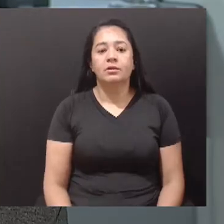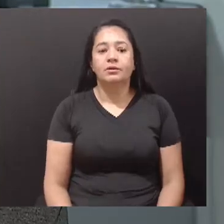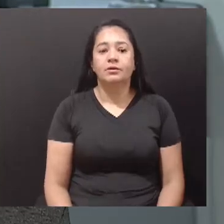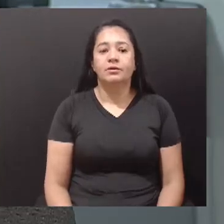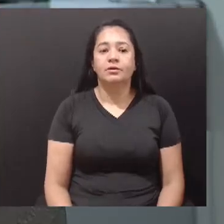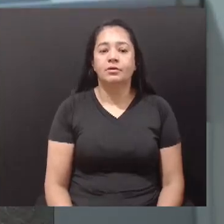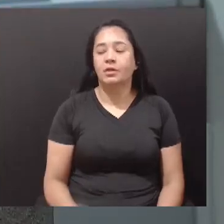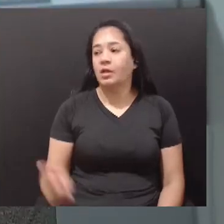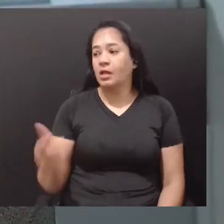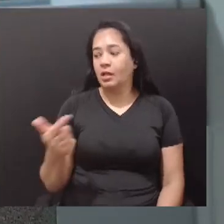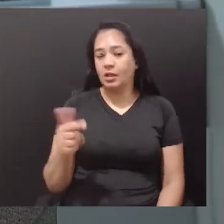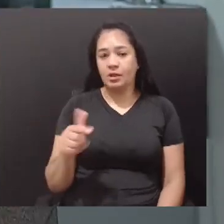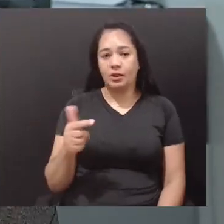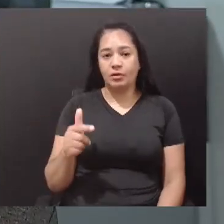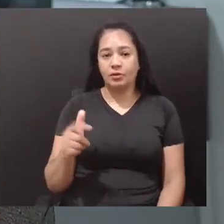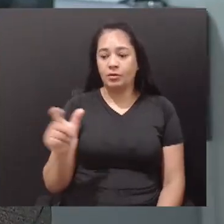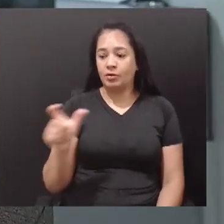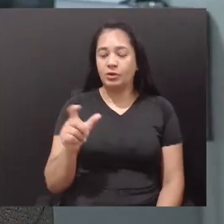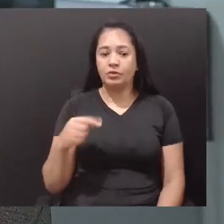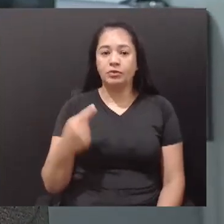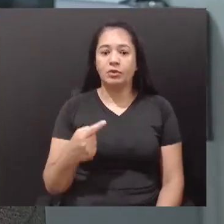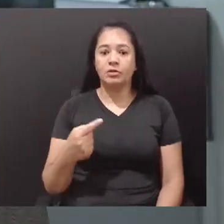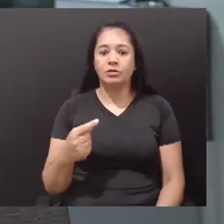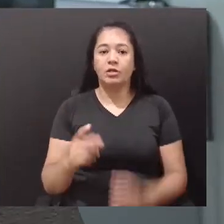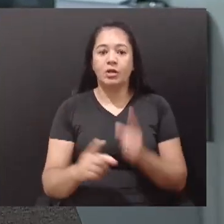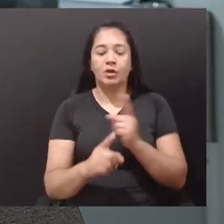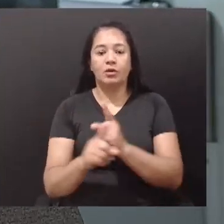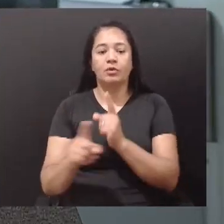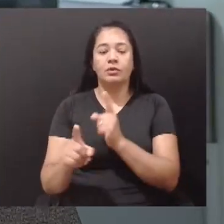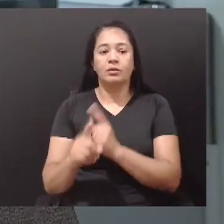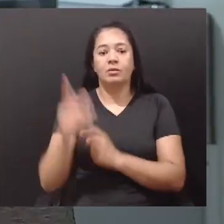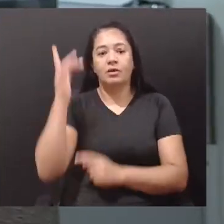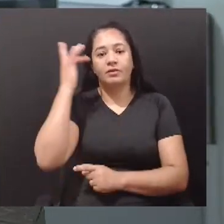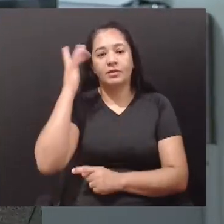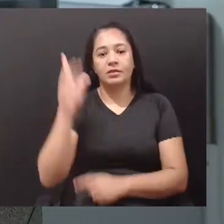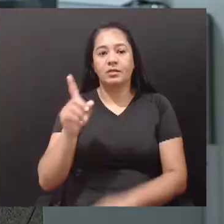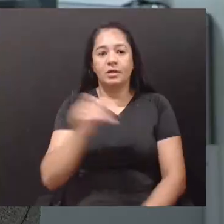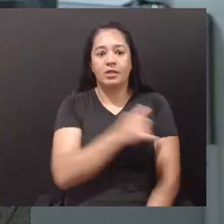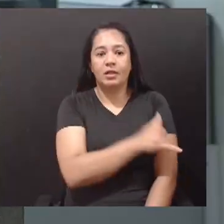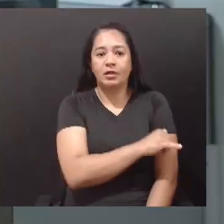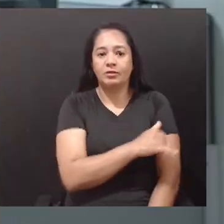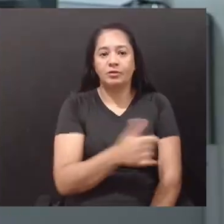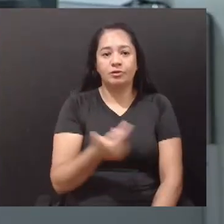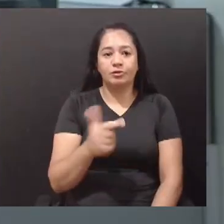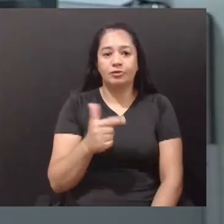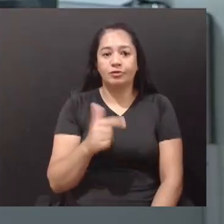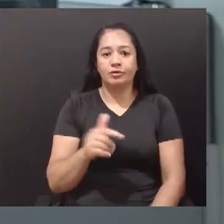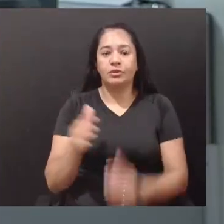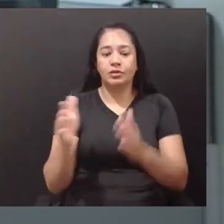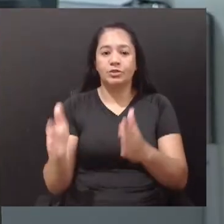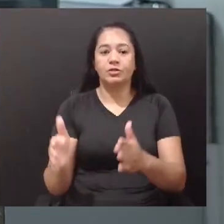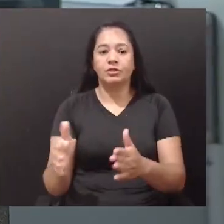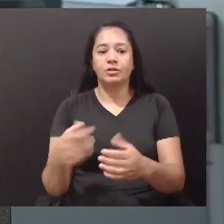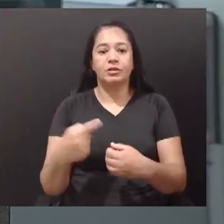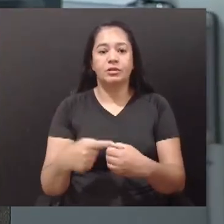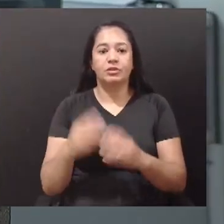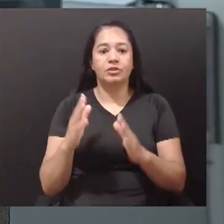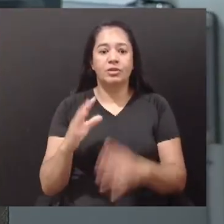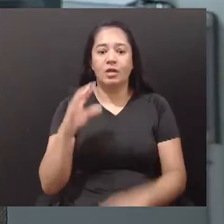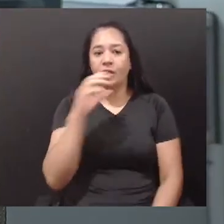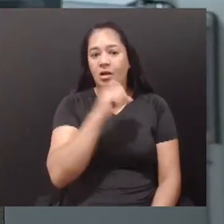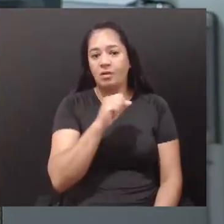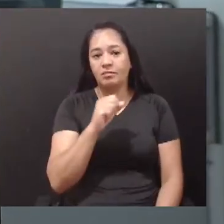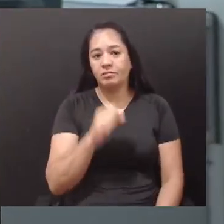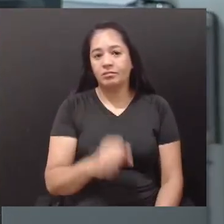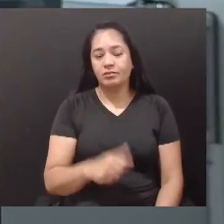tinha o cartão, a gente veio aqui e encontrou uma facilidade que no Rio de Janeiro não tem, que é chegar na cidade e rapidinho em 5,